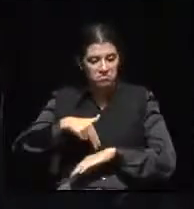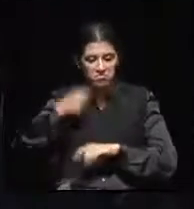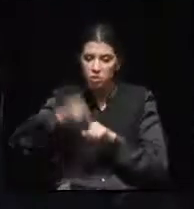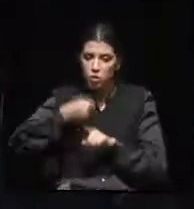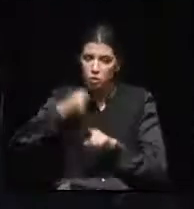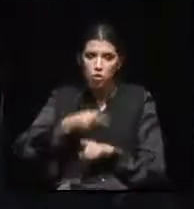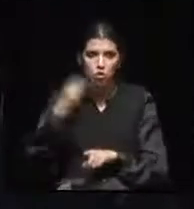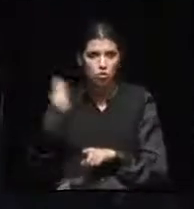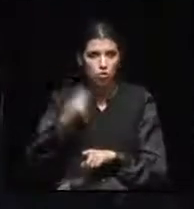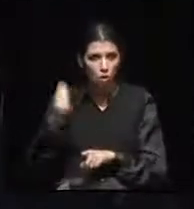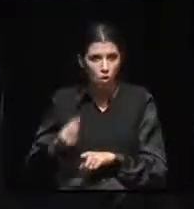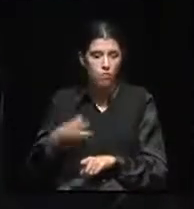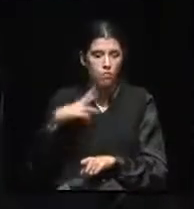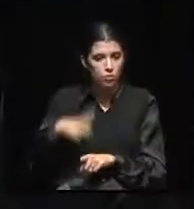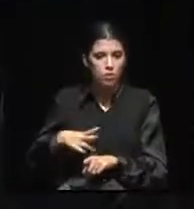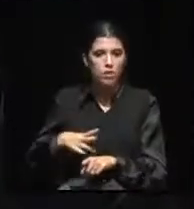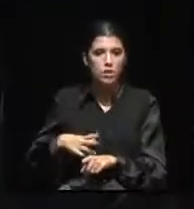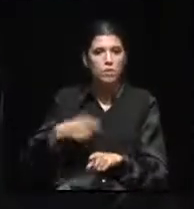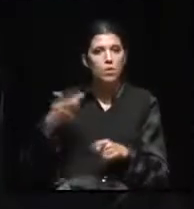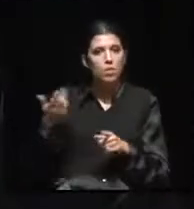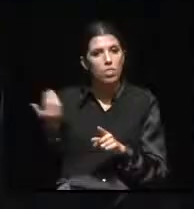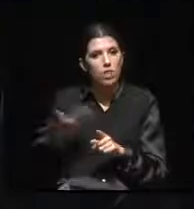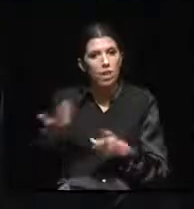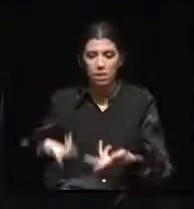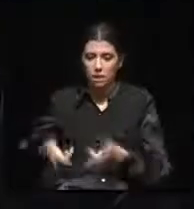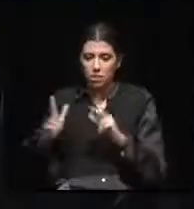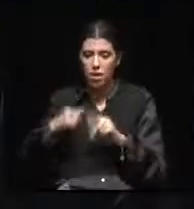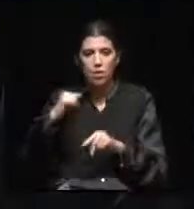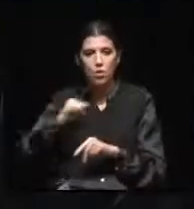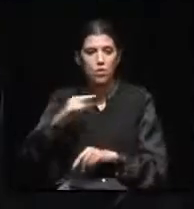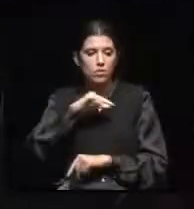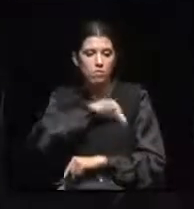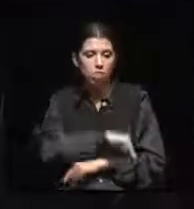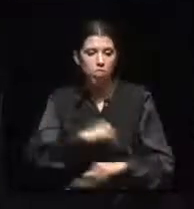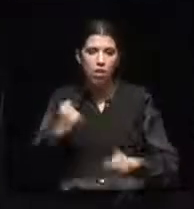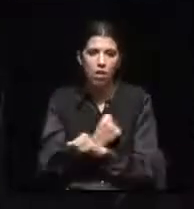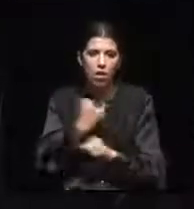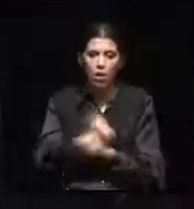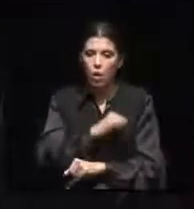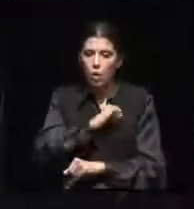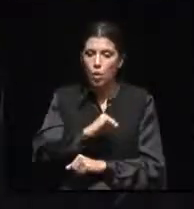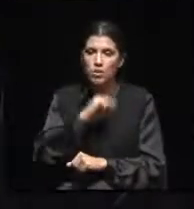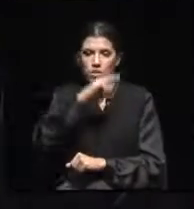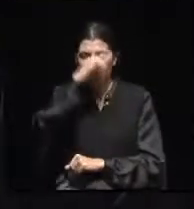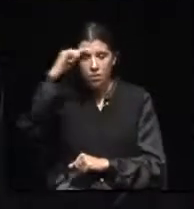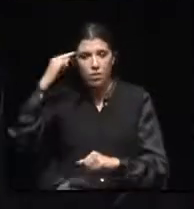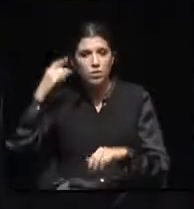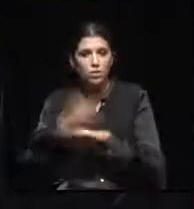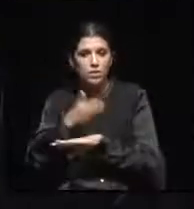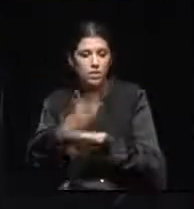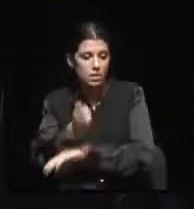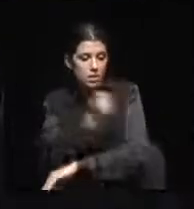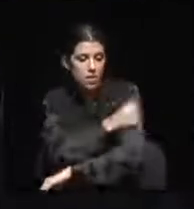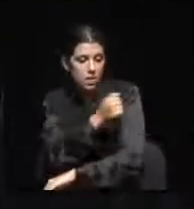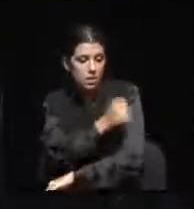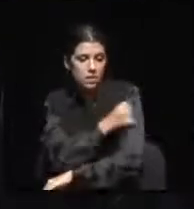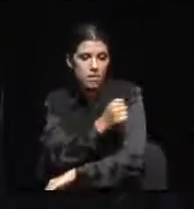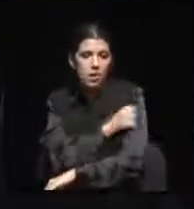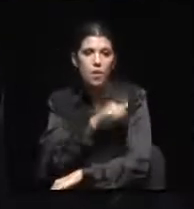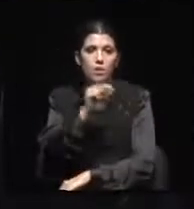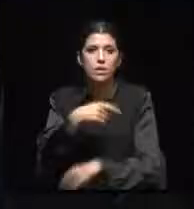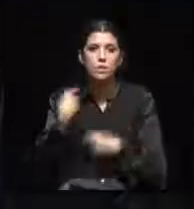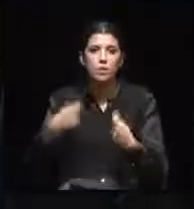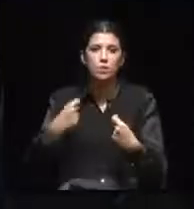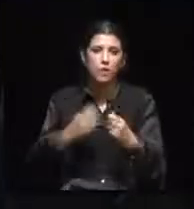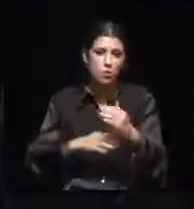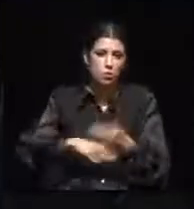da juventude portuguesa pelo direito à liberdade, contra a precariedade laboral, contra as dificuldades no acesso à habitação e ao aumento do